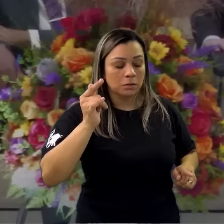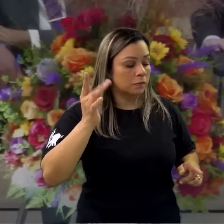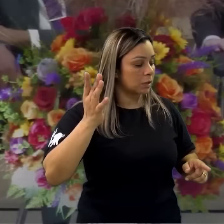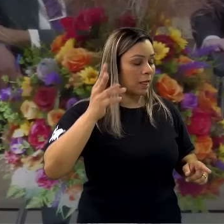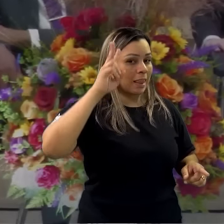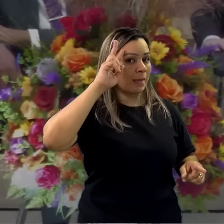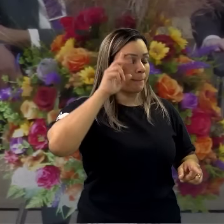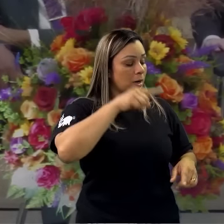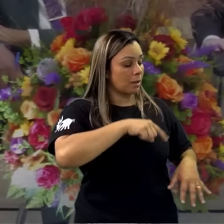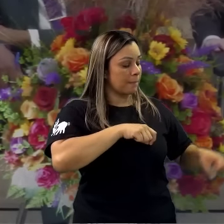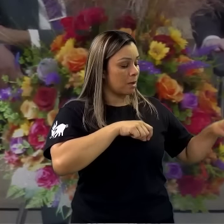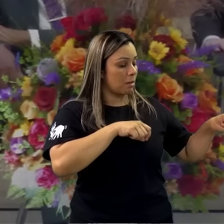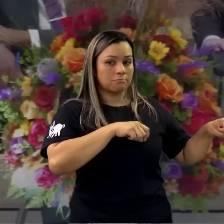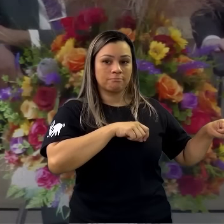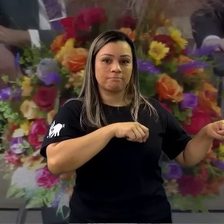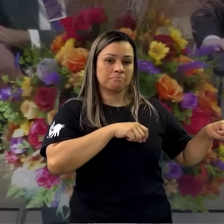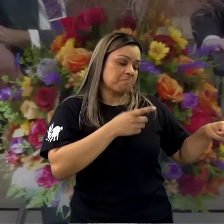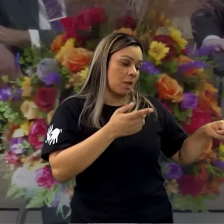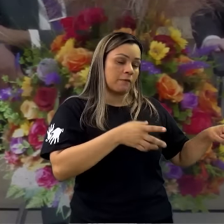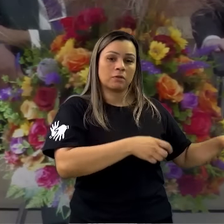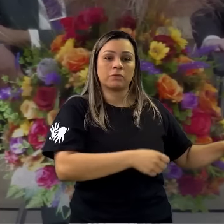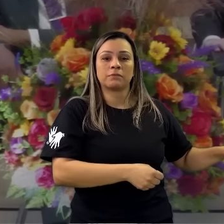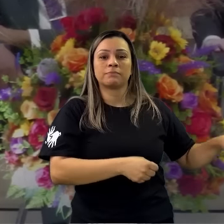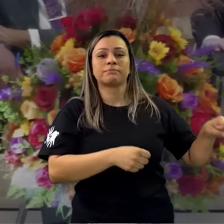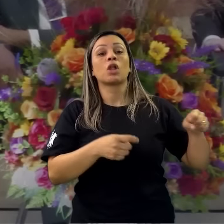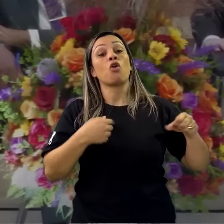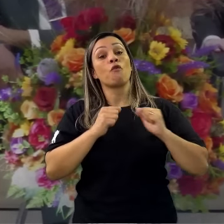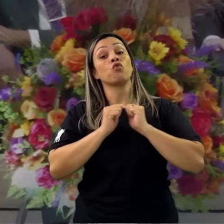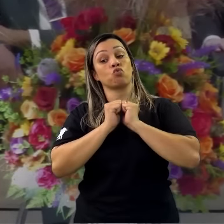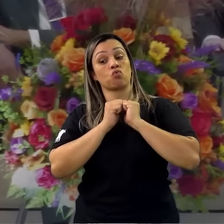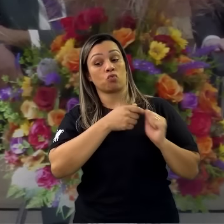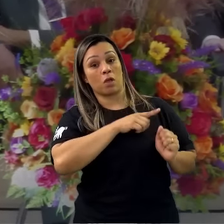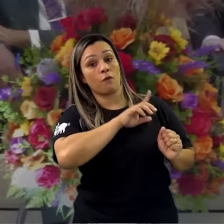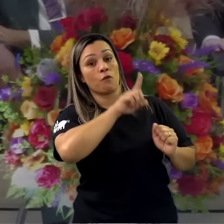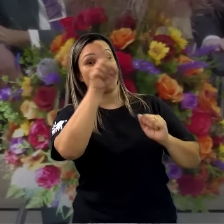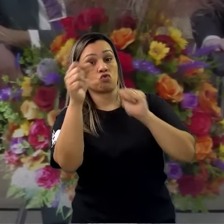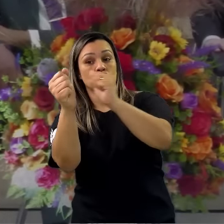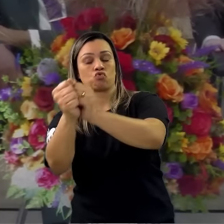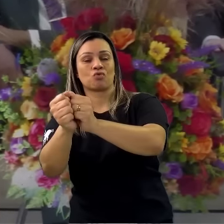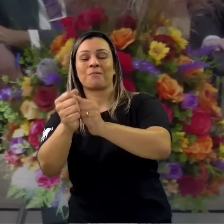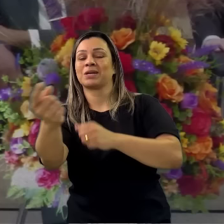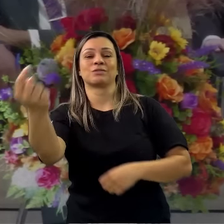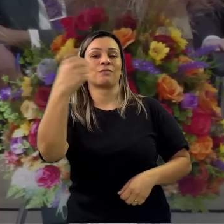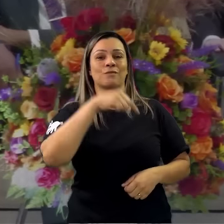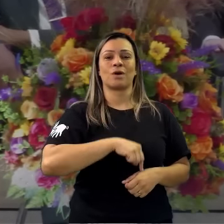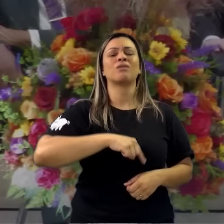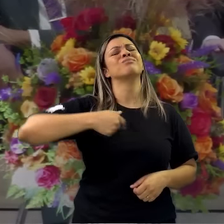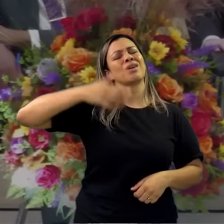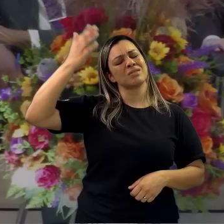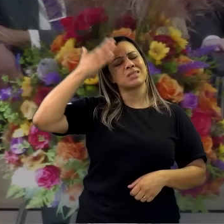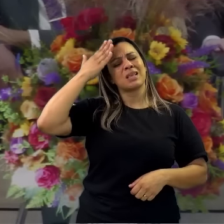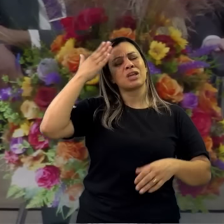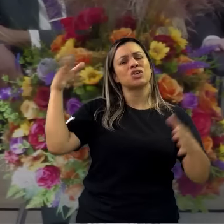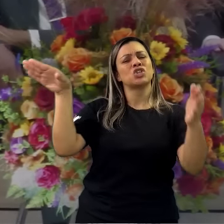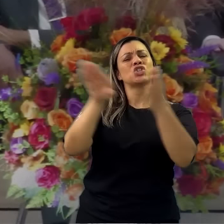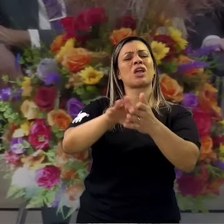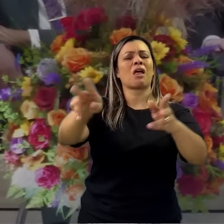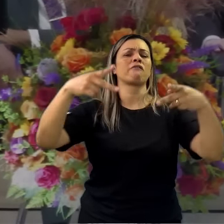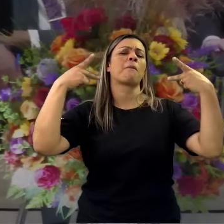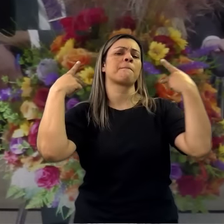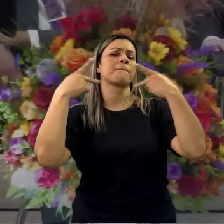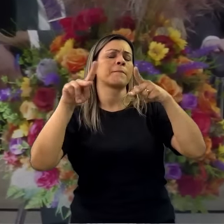os meus pais mas não volto porque vou ter que Pregar a obra é grande os irmãos lá já me conheceram vão me convidar bastante não vai dar tempo que meu